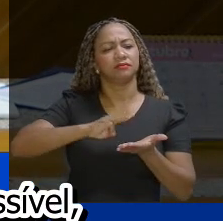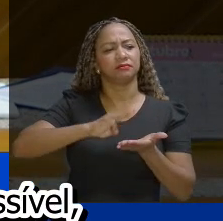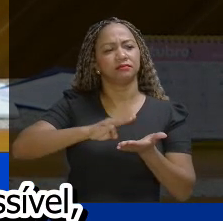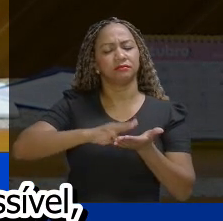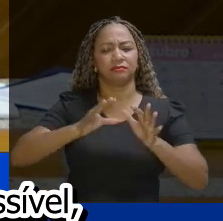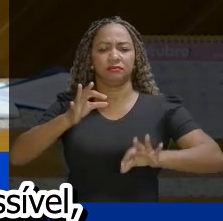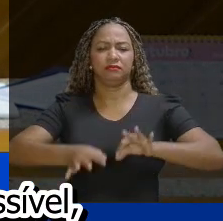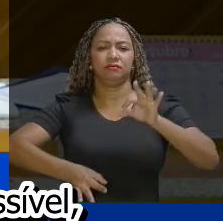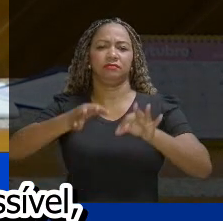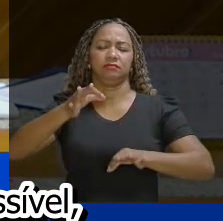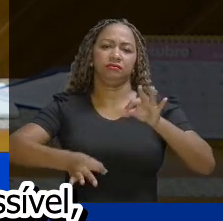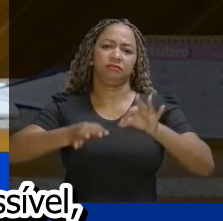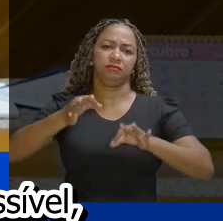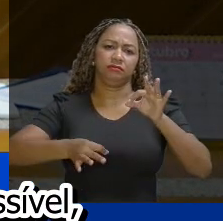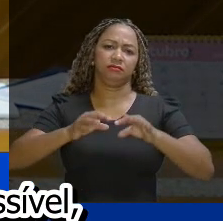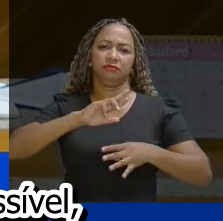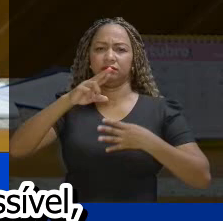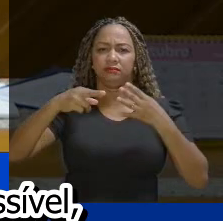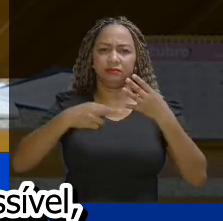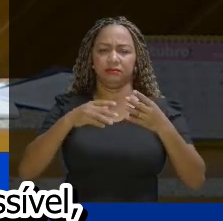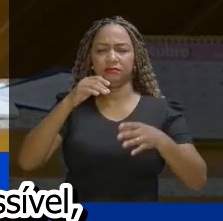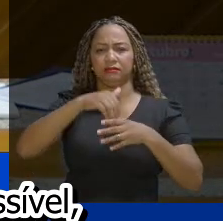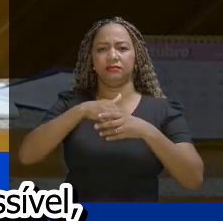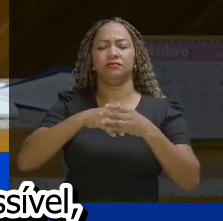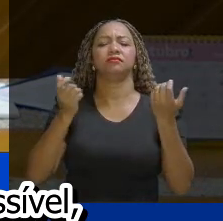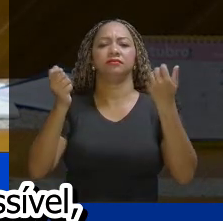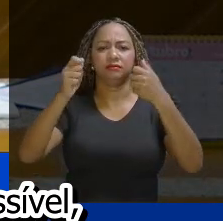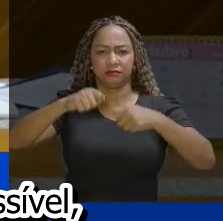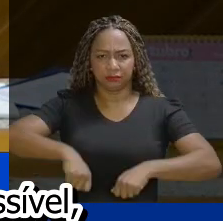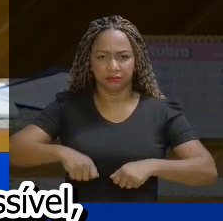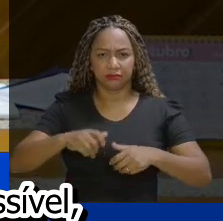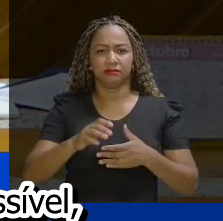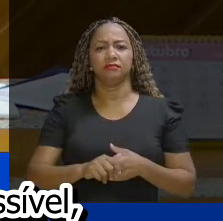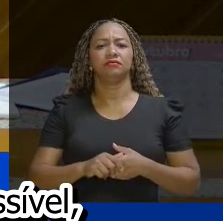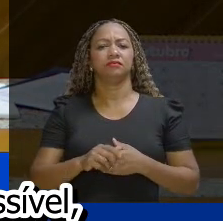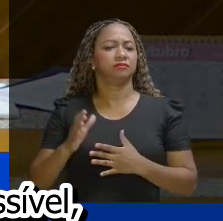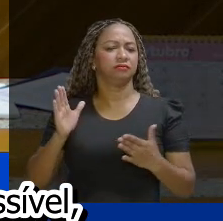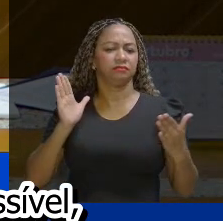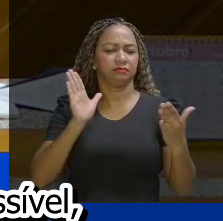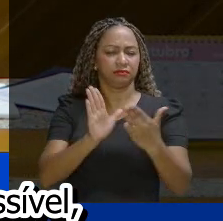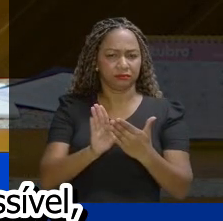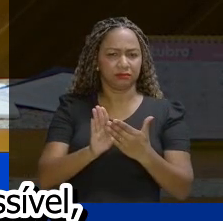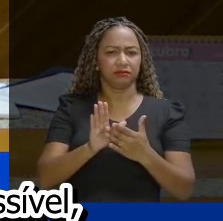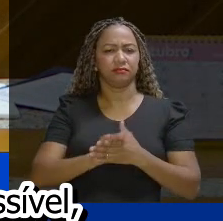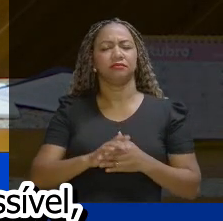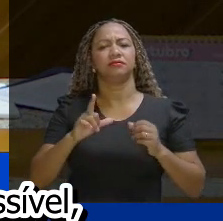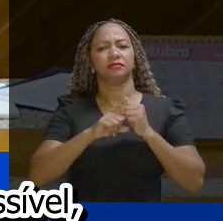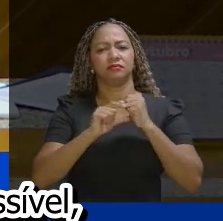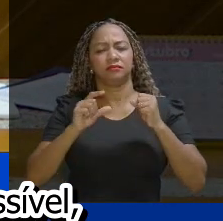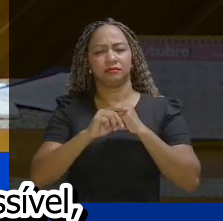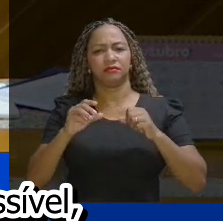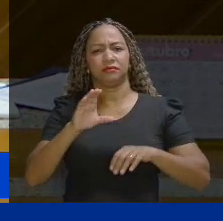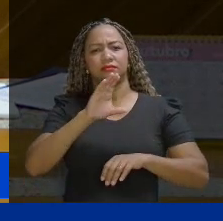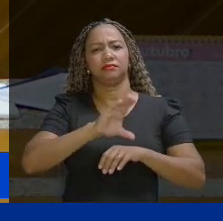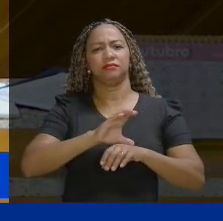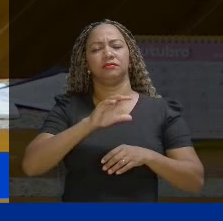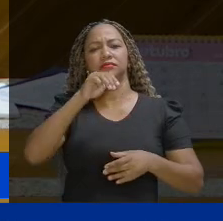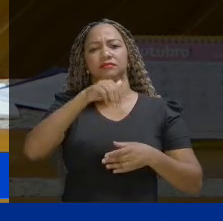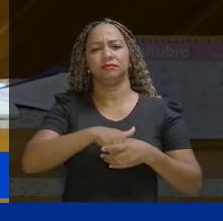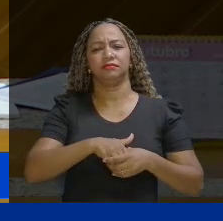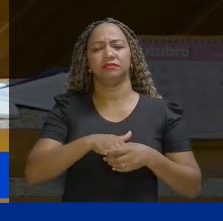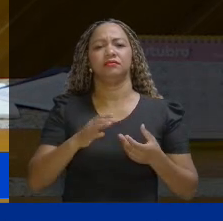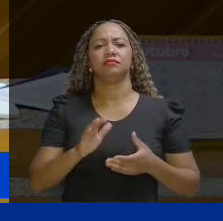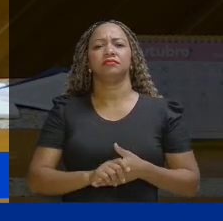jurista, o julgamento do recurso eleitoral com quórum possível não afronta o artigo 28, parágrafo 4º do Código Eleitoral.